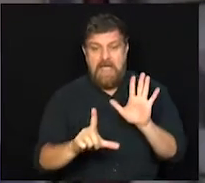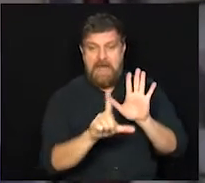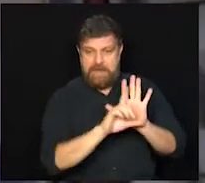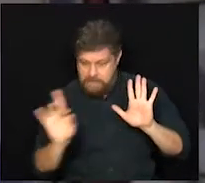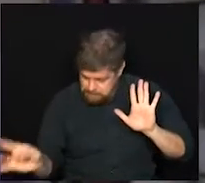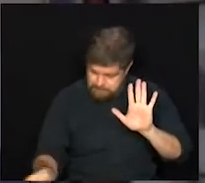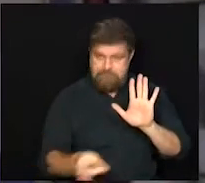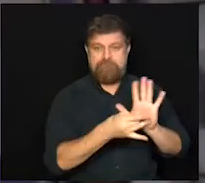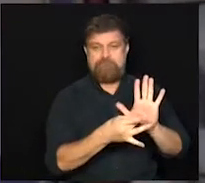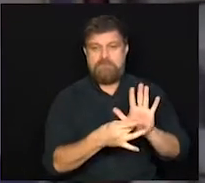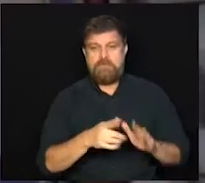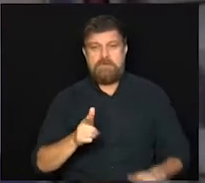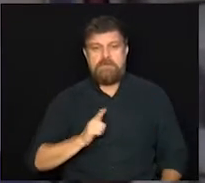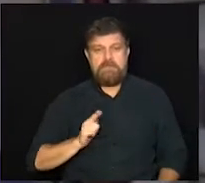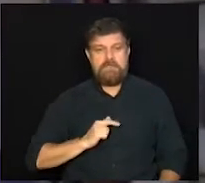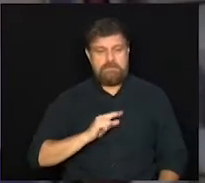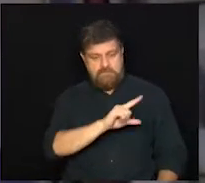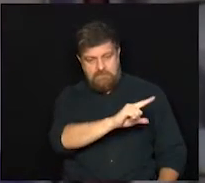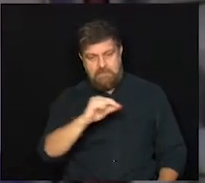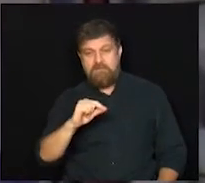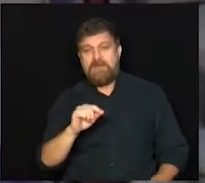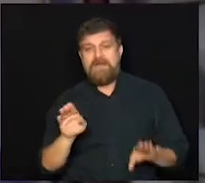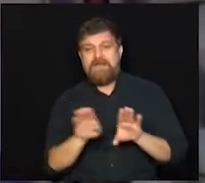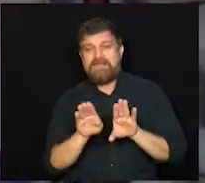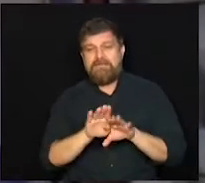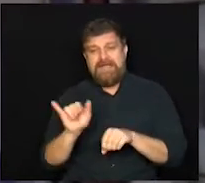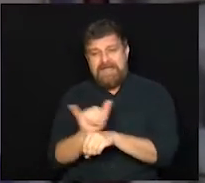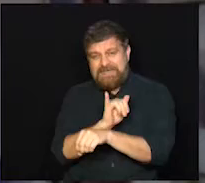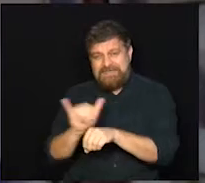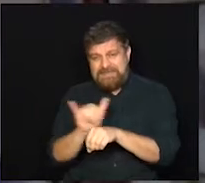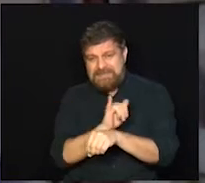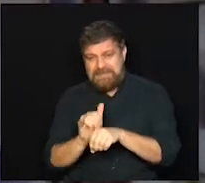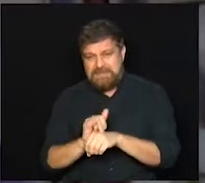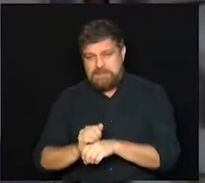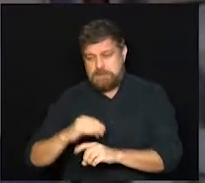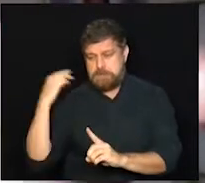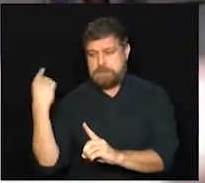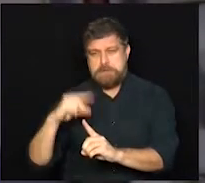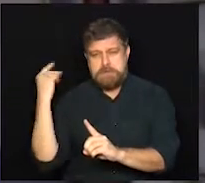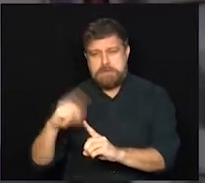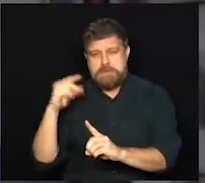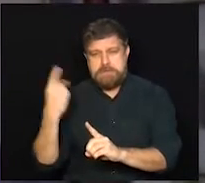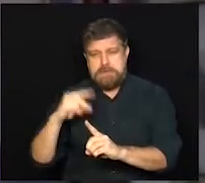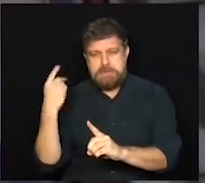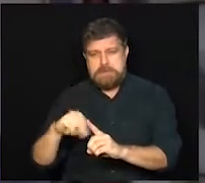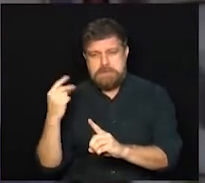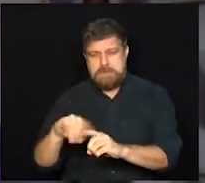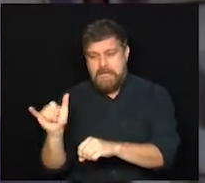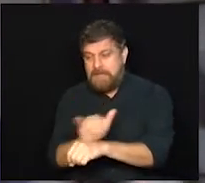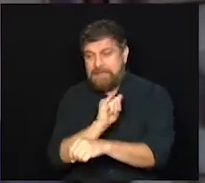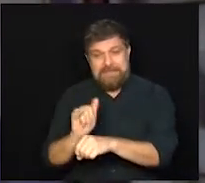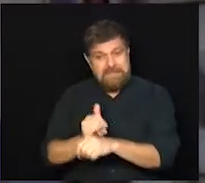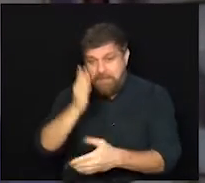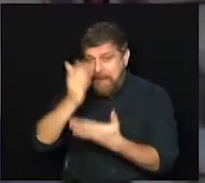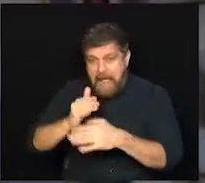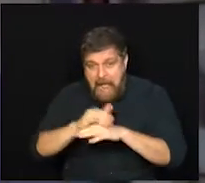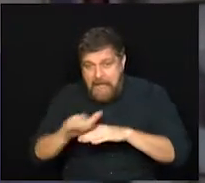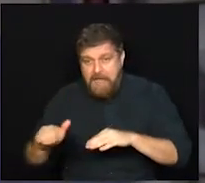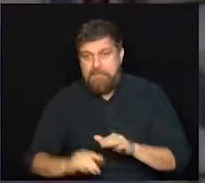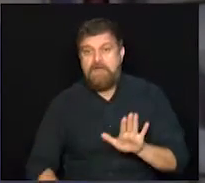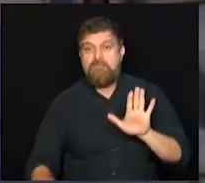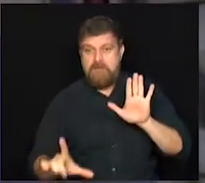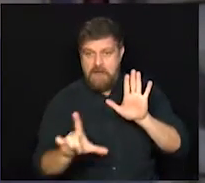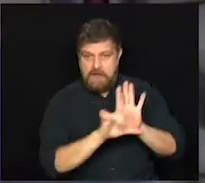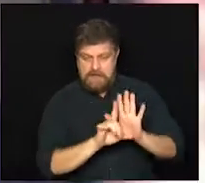projeto importante que foi tirado foi o mecanismo de combate à tortura, que foi virado lei, né? E assim por diante. Então foi toda